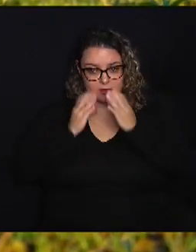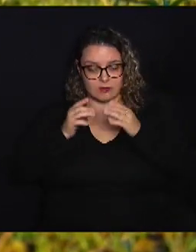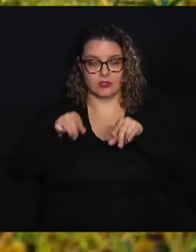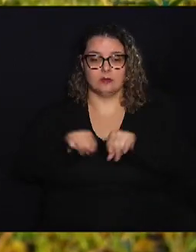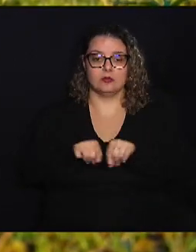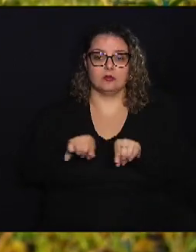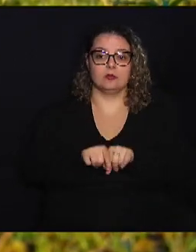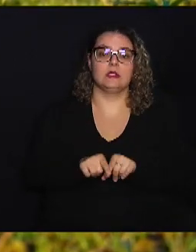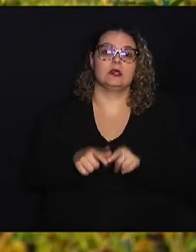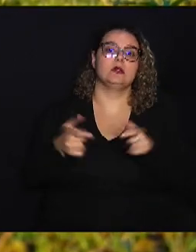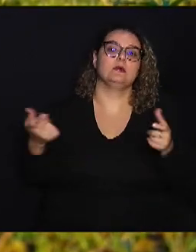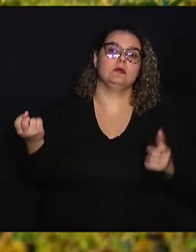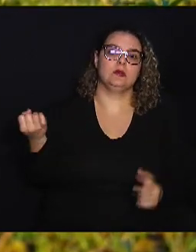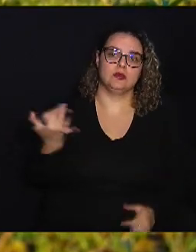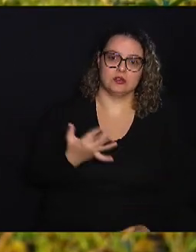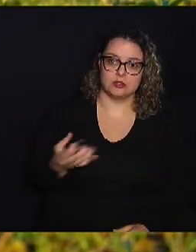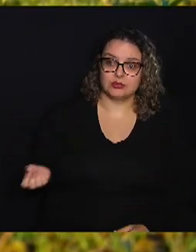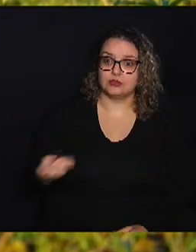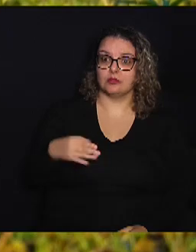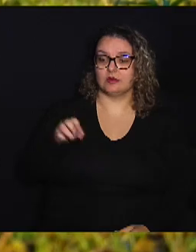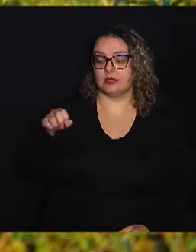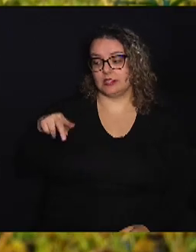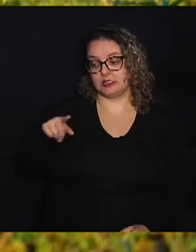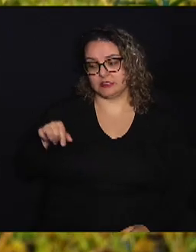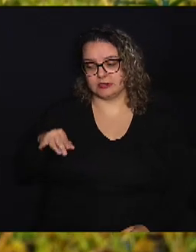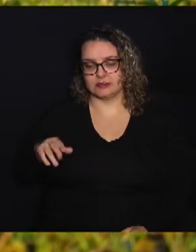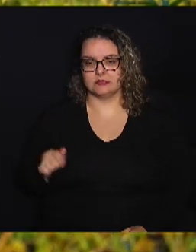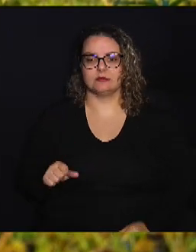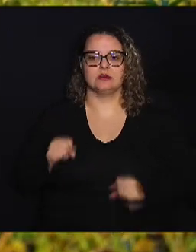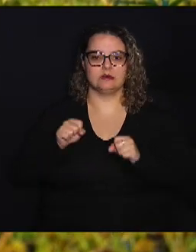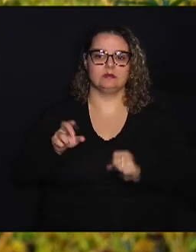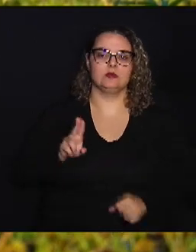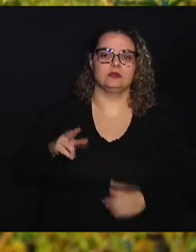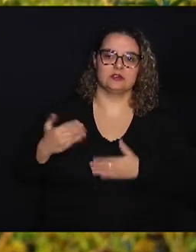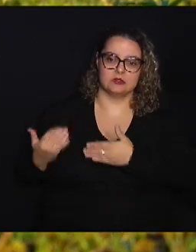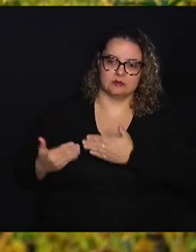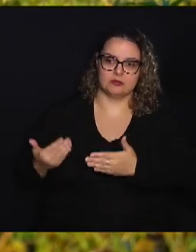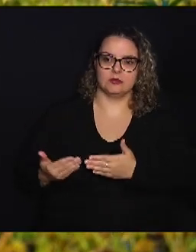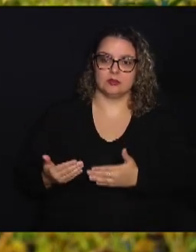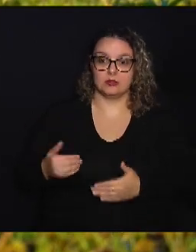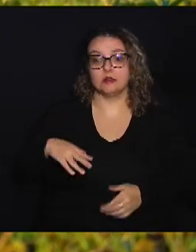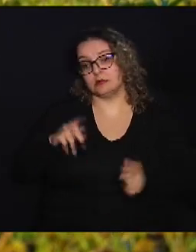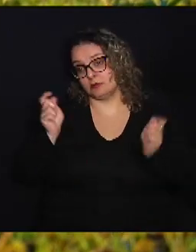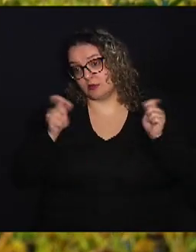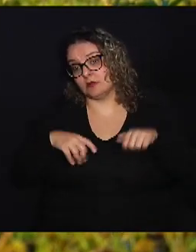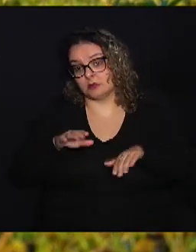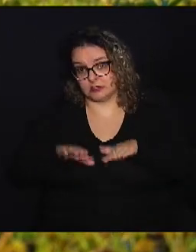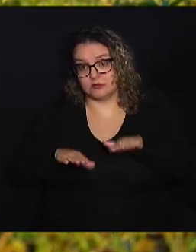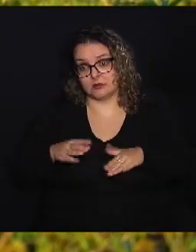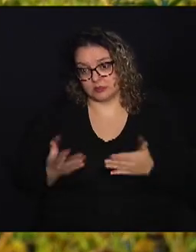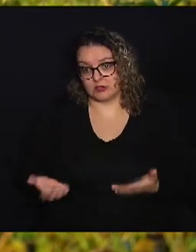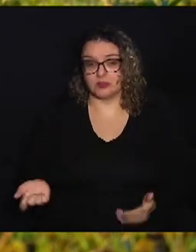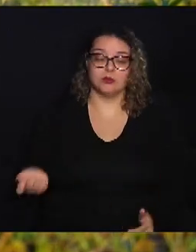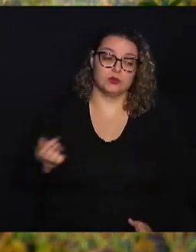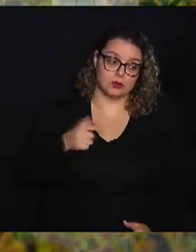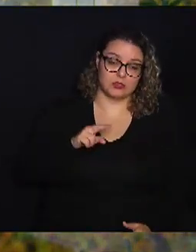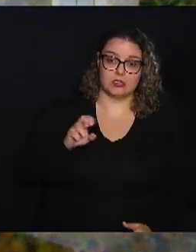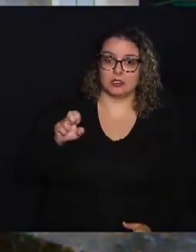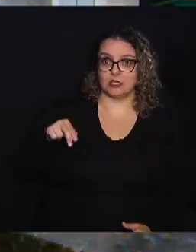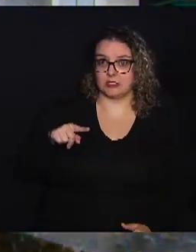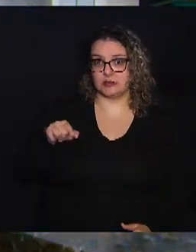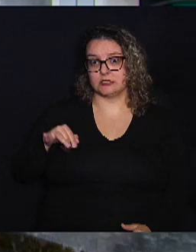grande quantidade de novas enzimas que podem ser aplicadas nesses processos e mais eficientes, talvez, do que as enzimas já